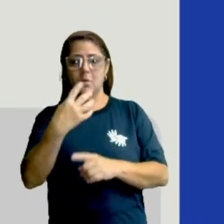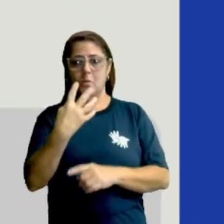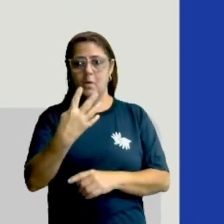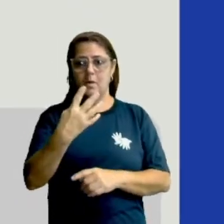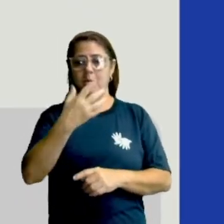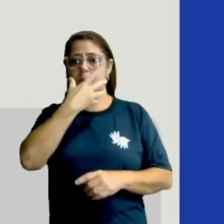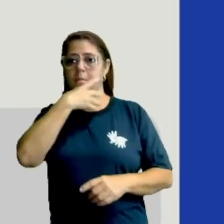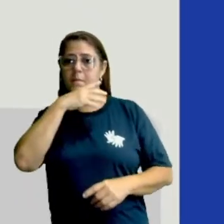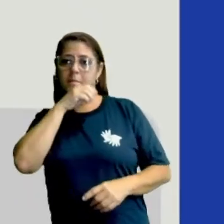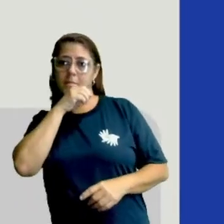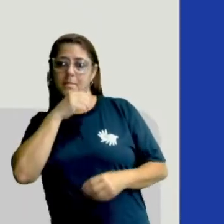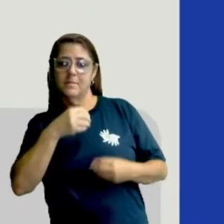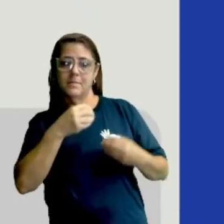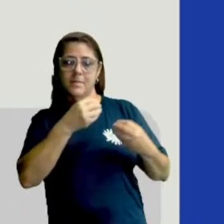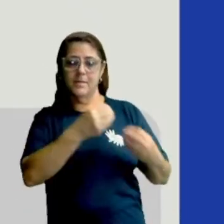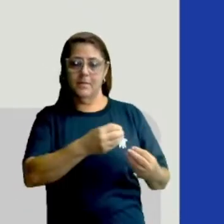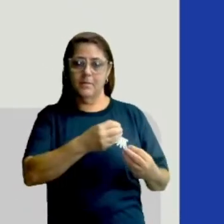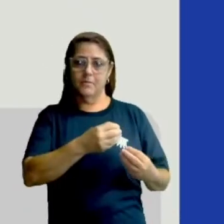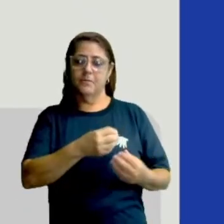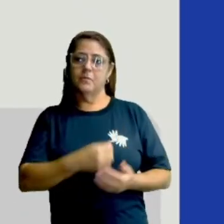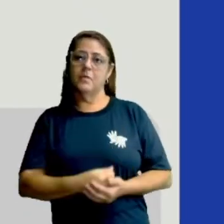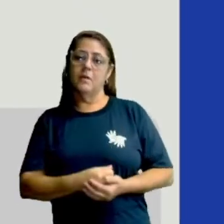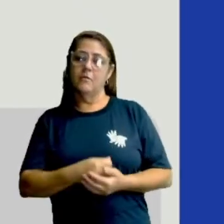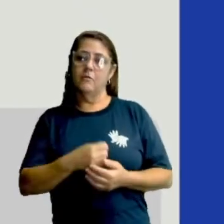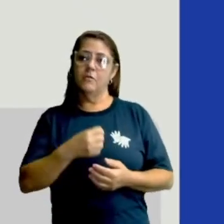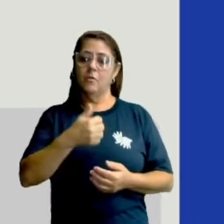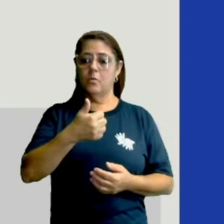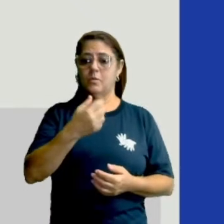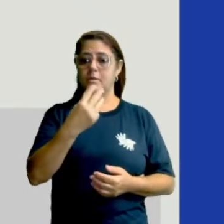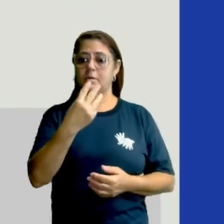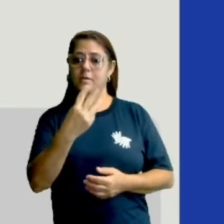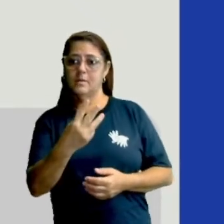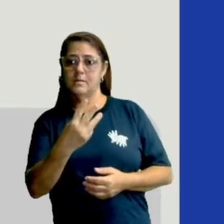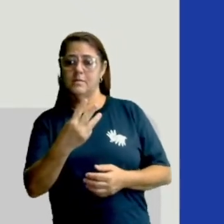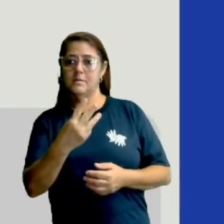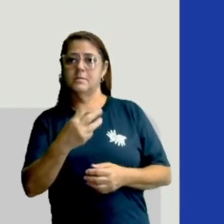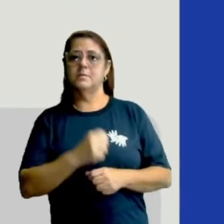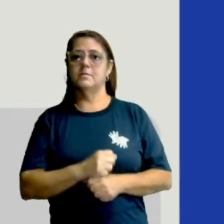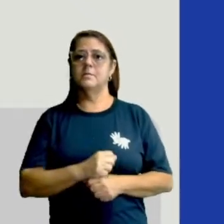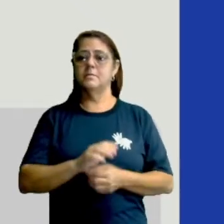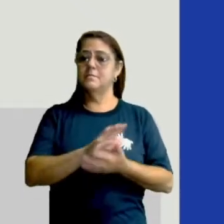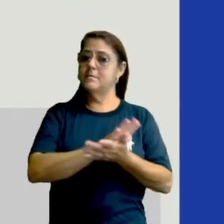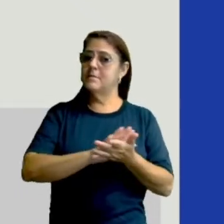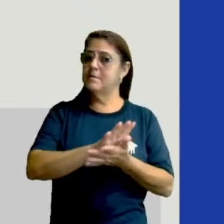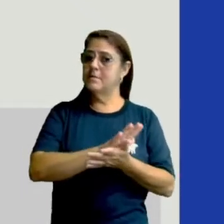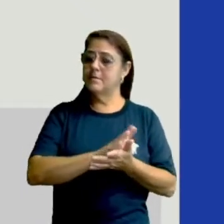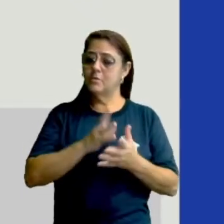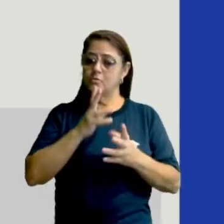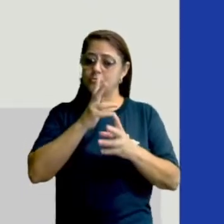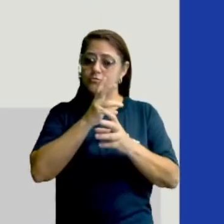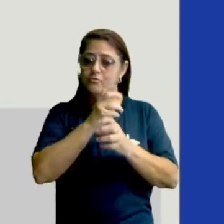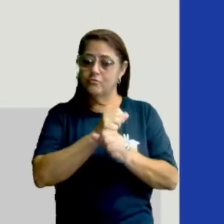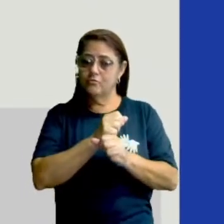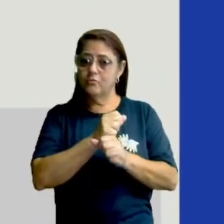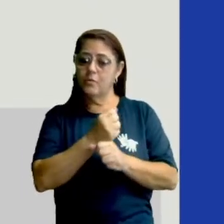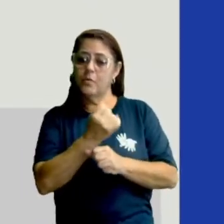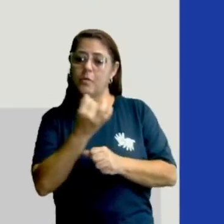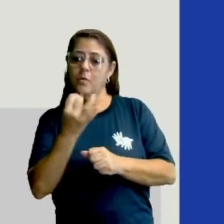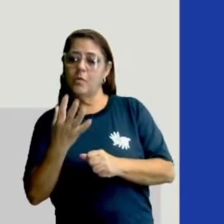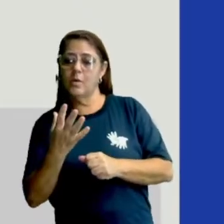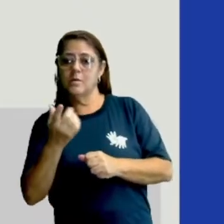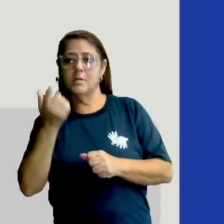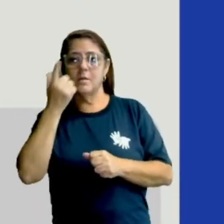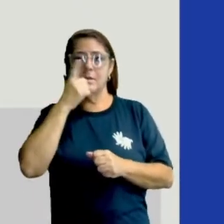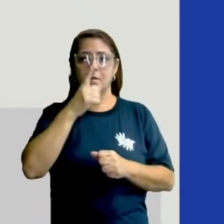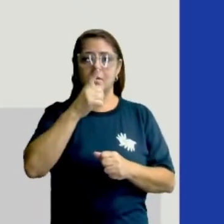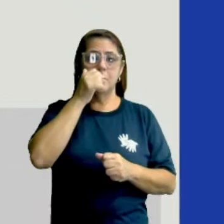do seu pai, ficando assim com 13 brigadeiros no total. Quantos brigadeiros ele ganhou